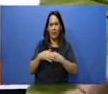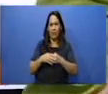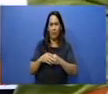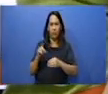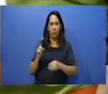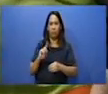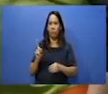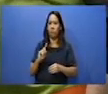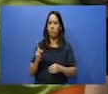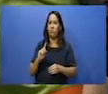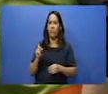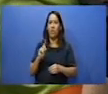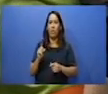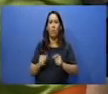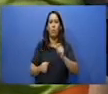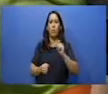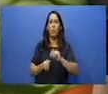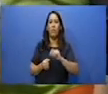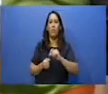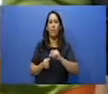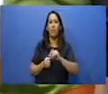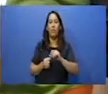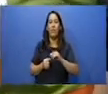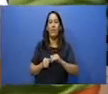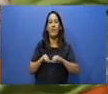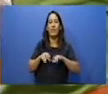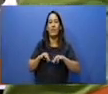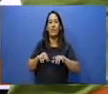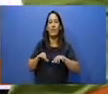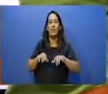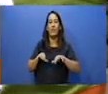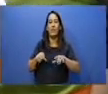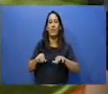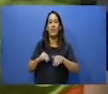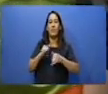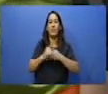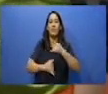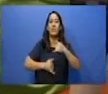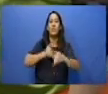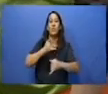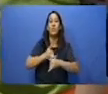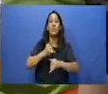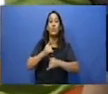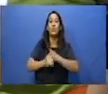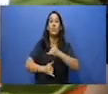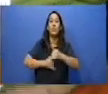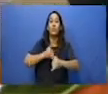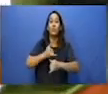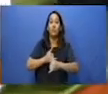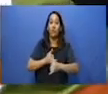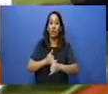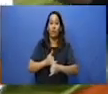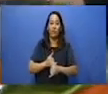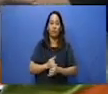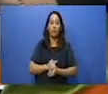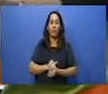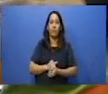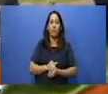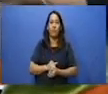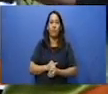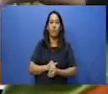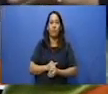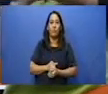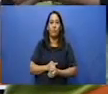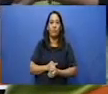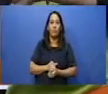Por quê? Porque ela é feita de forma digital. Então, ela é uma revista impressa? Não, porque a